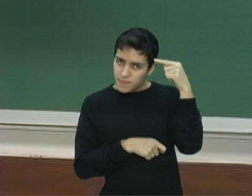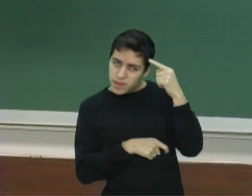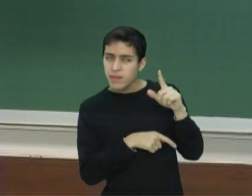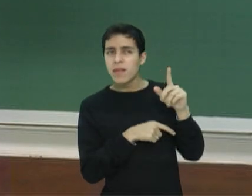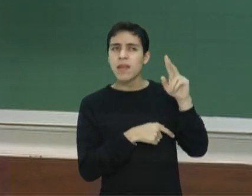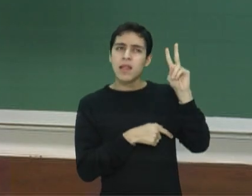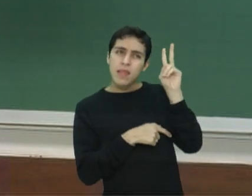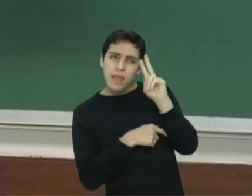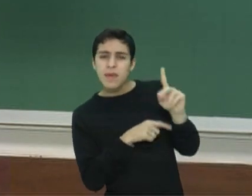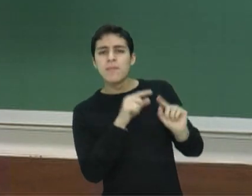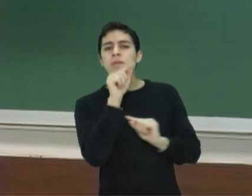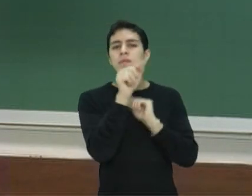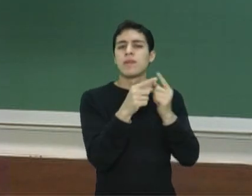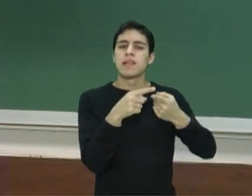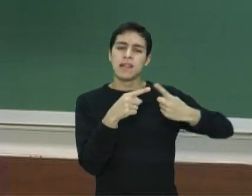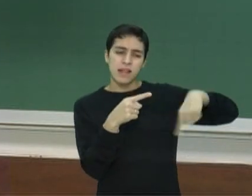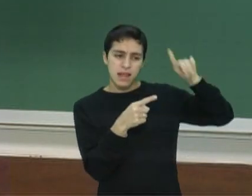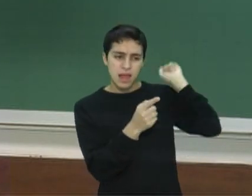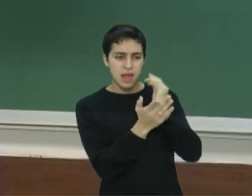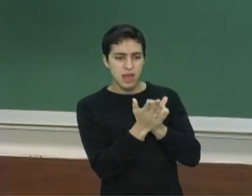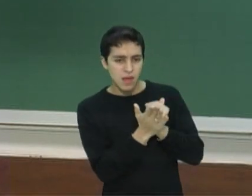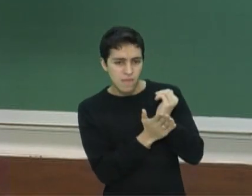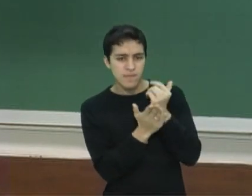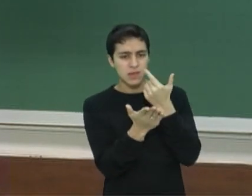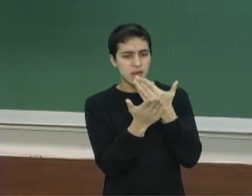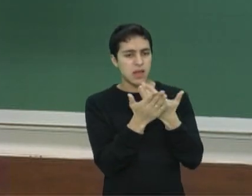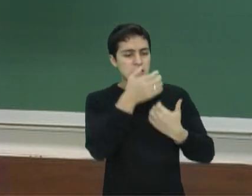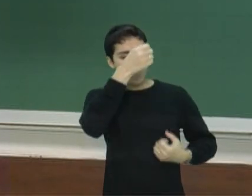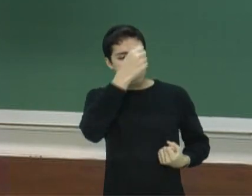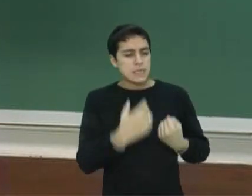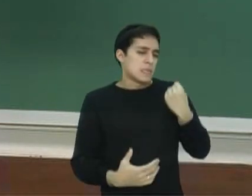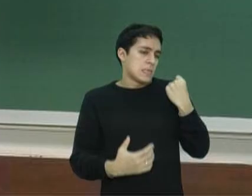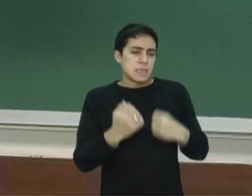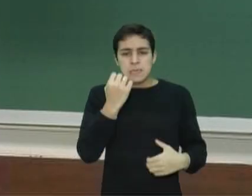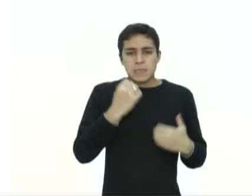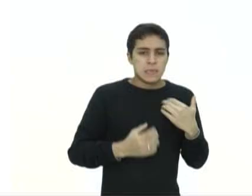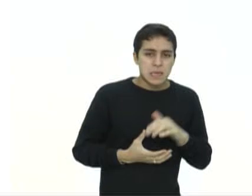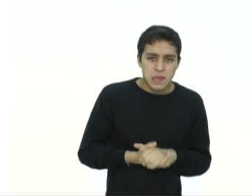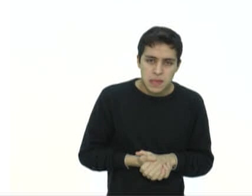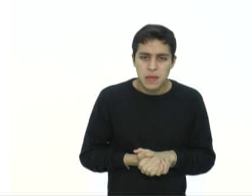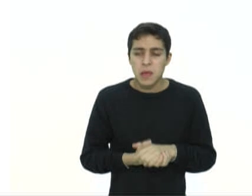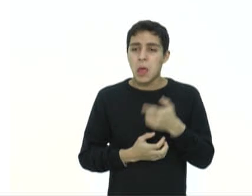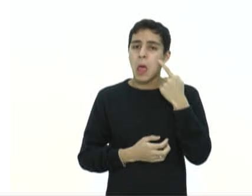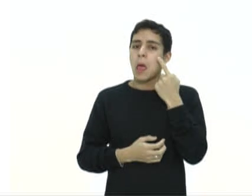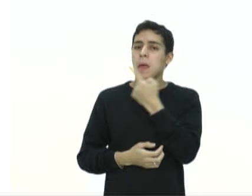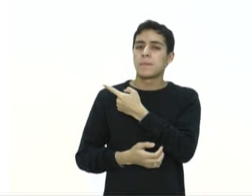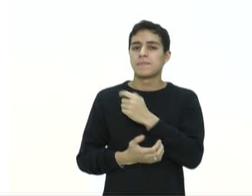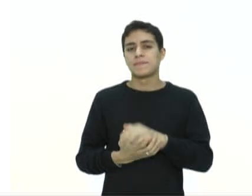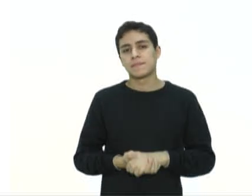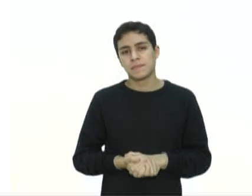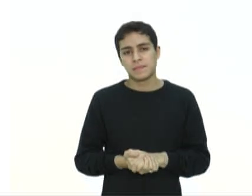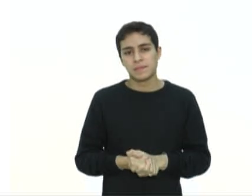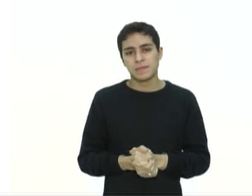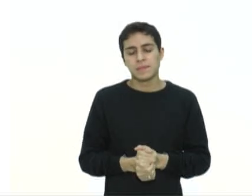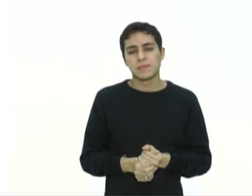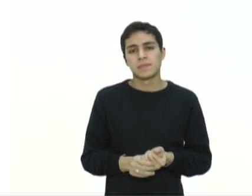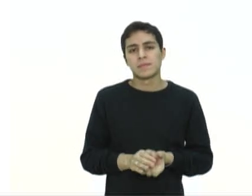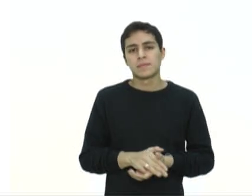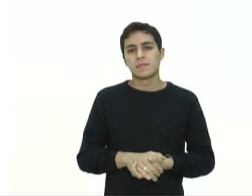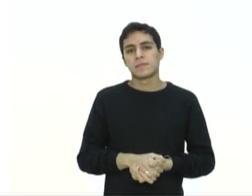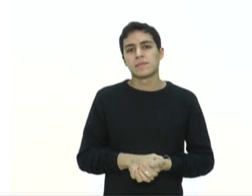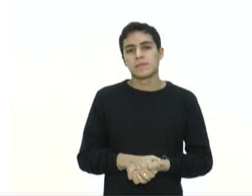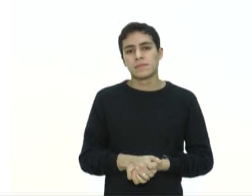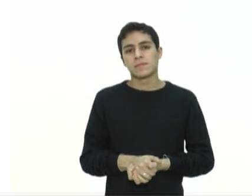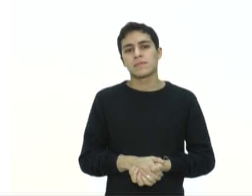do que nós vimos lá no comecinho da nossa aula de hoje. São aquelas que significam lo mismo, pero